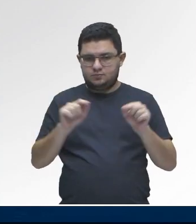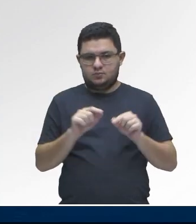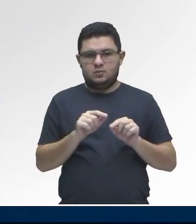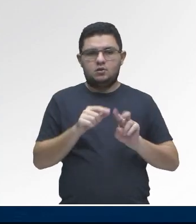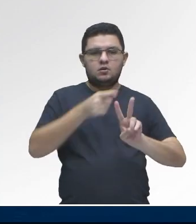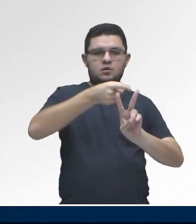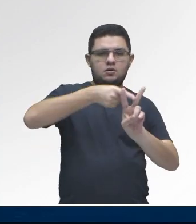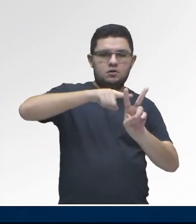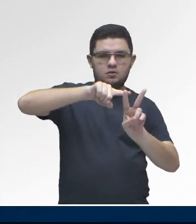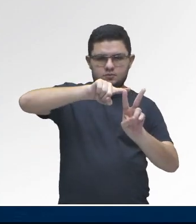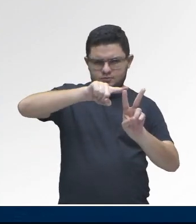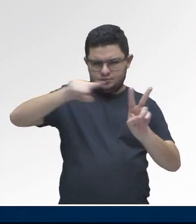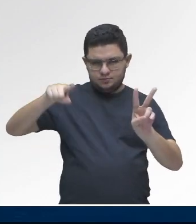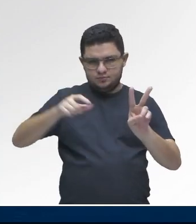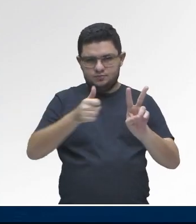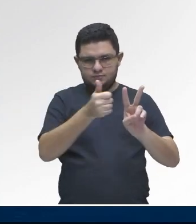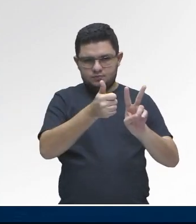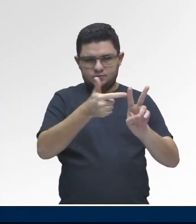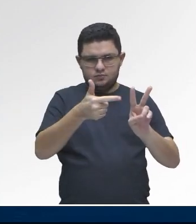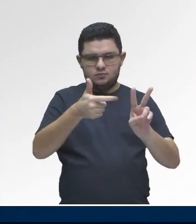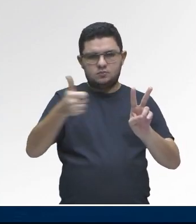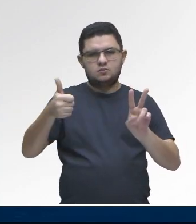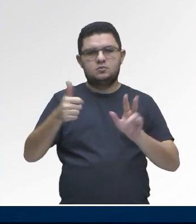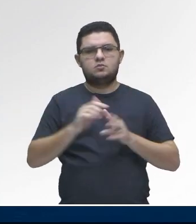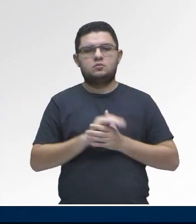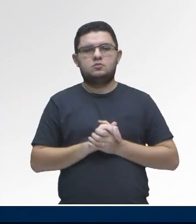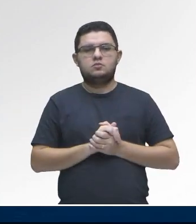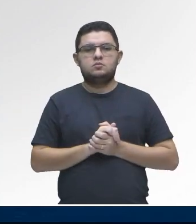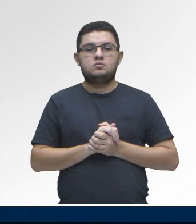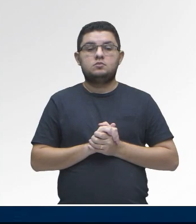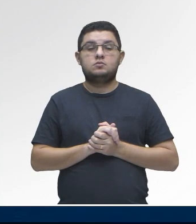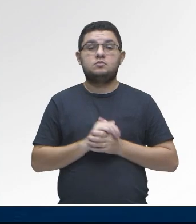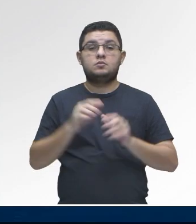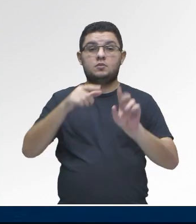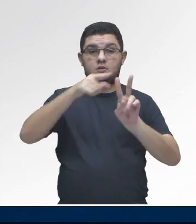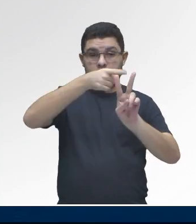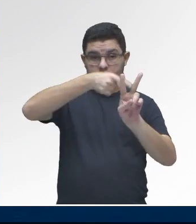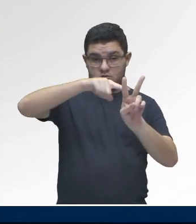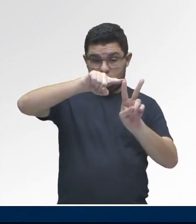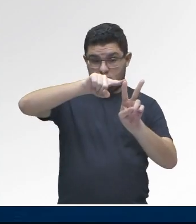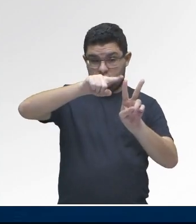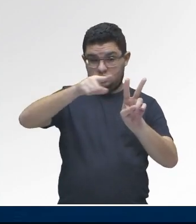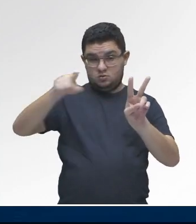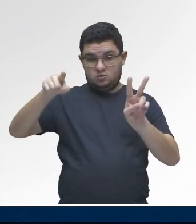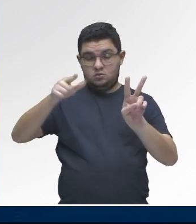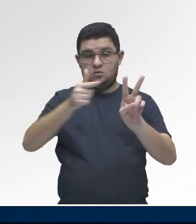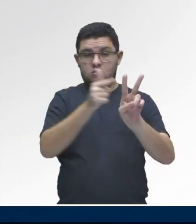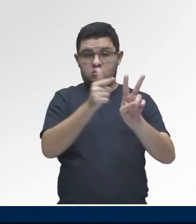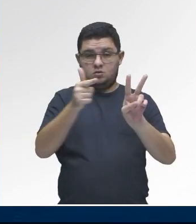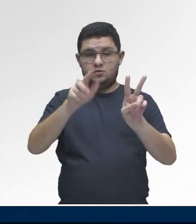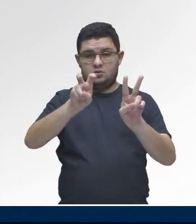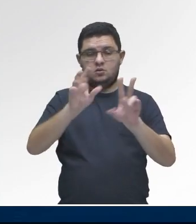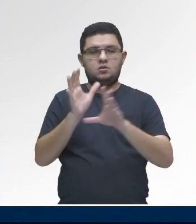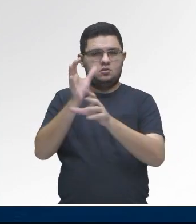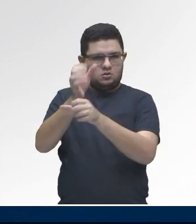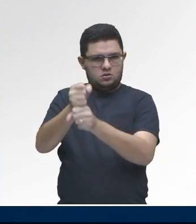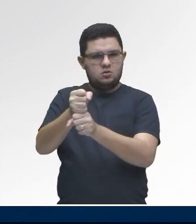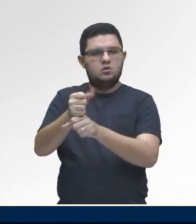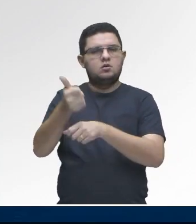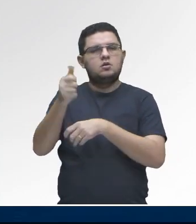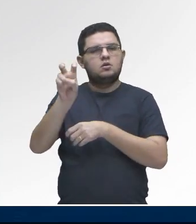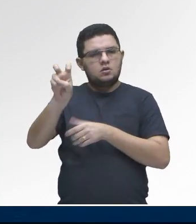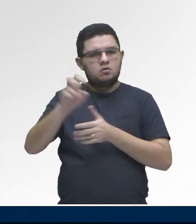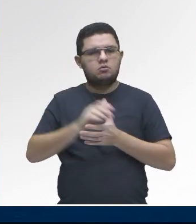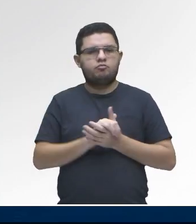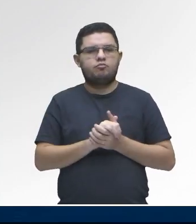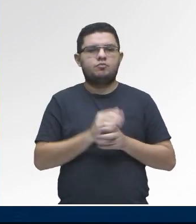121. A de 225 é 15, a de 121 é 11. Então, aqui vai dar